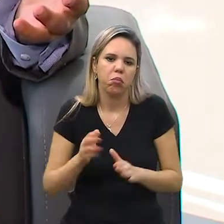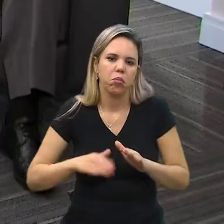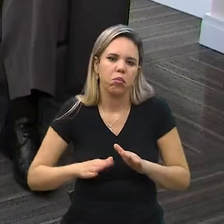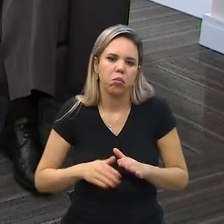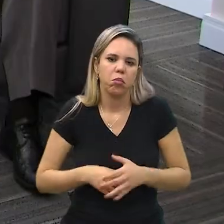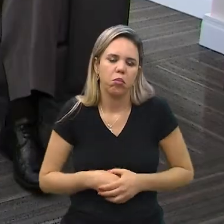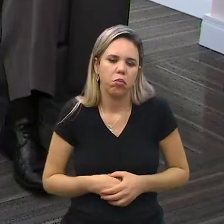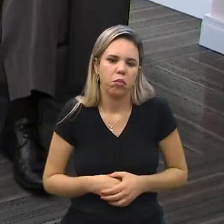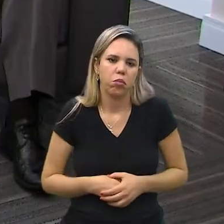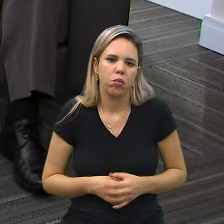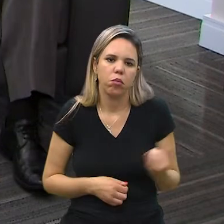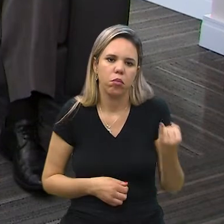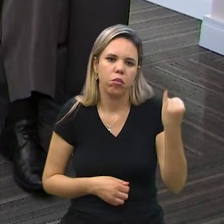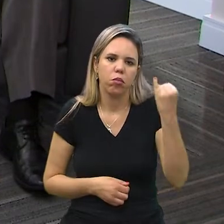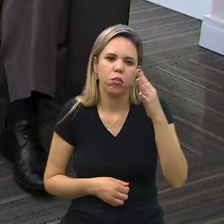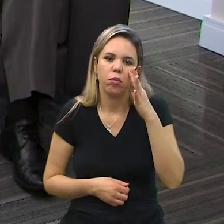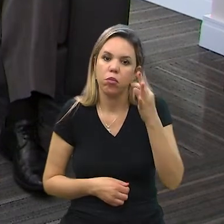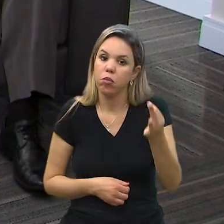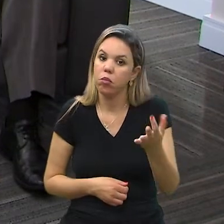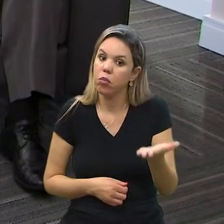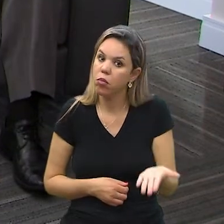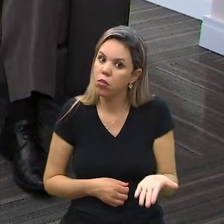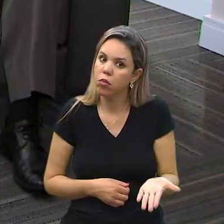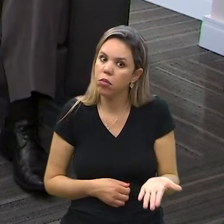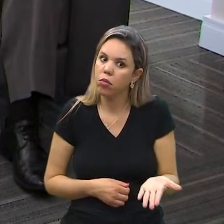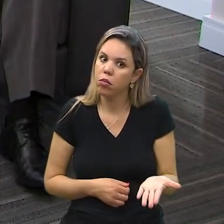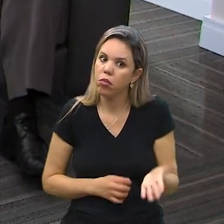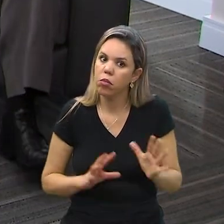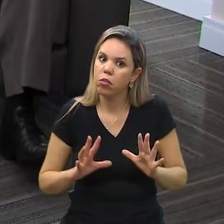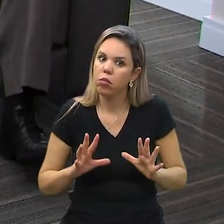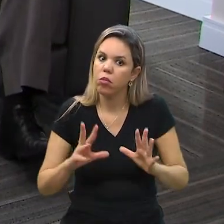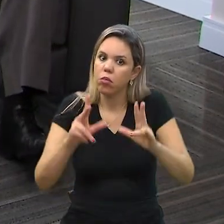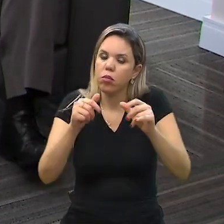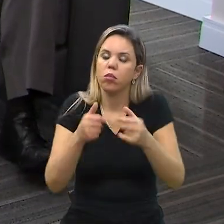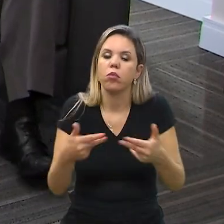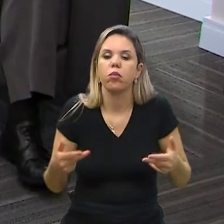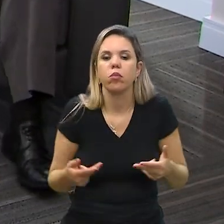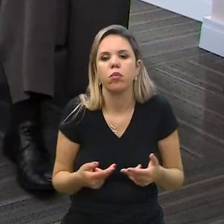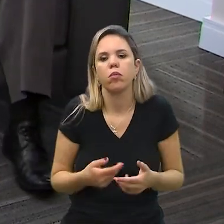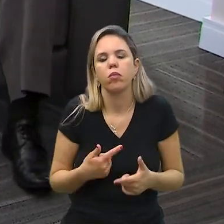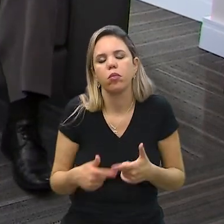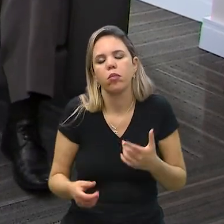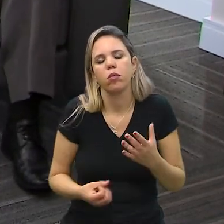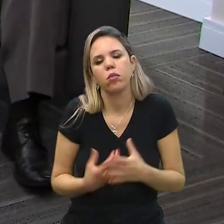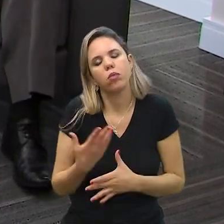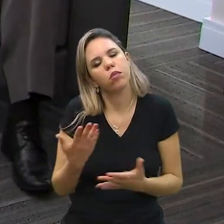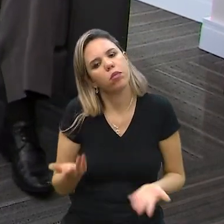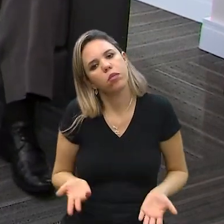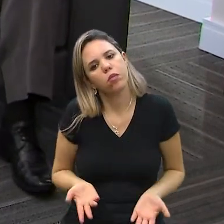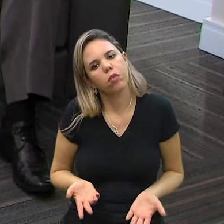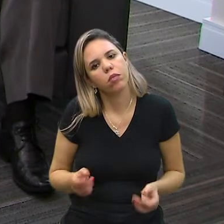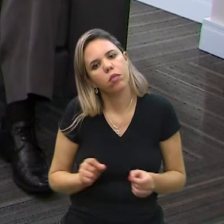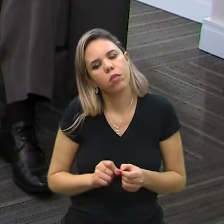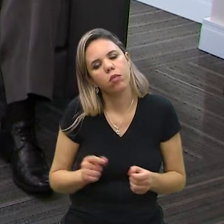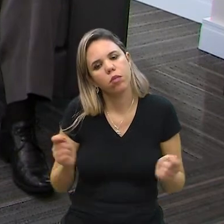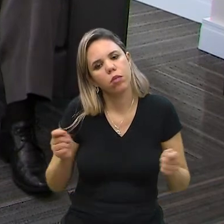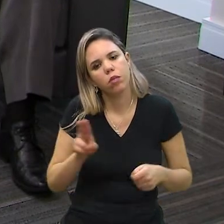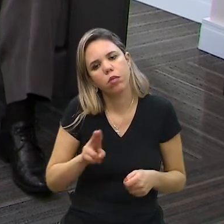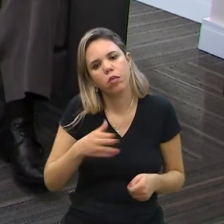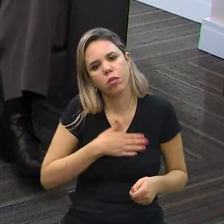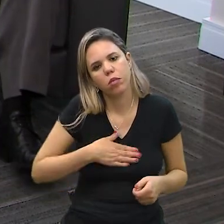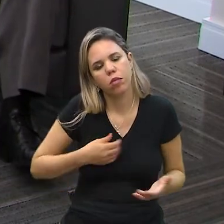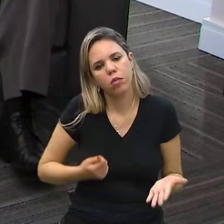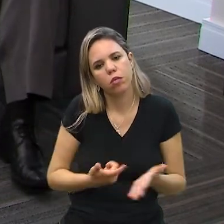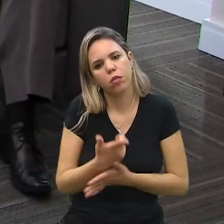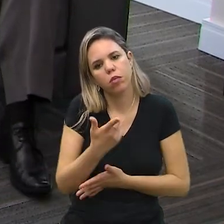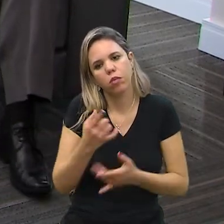barato. E é sempre importante estar atento, então, a todas essas questões e fazer valer a pena, né, a